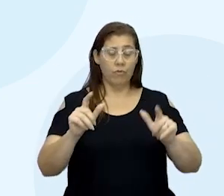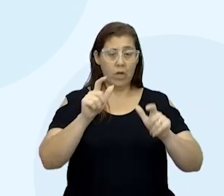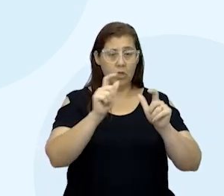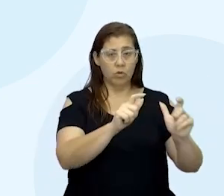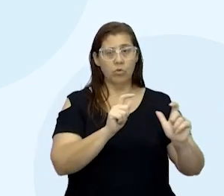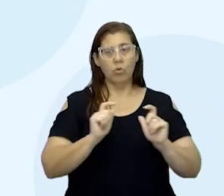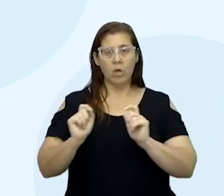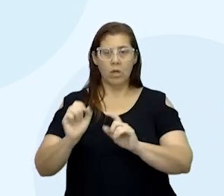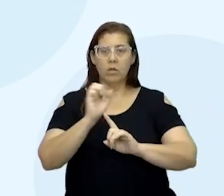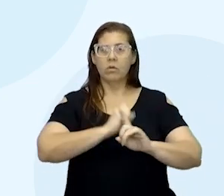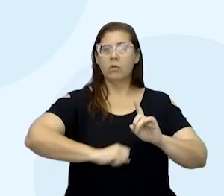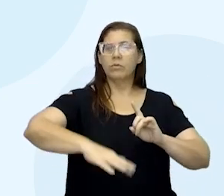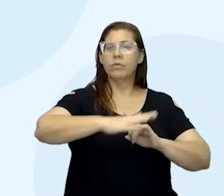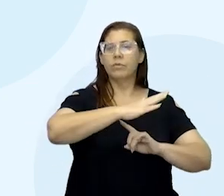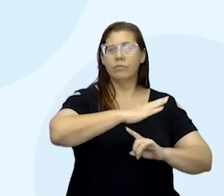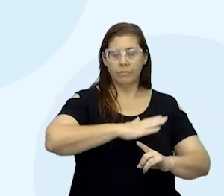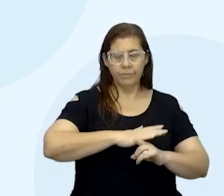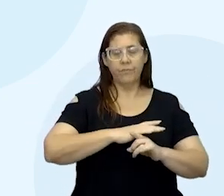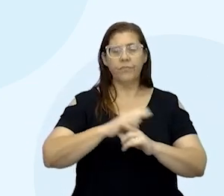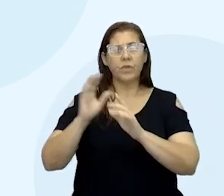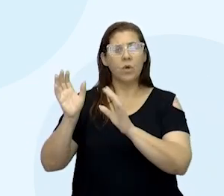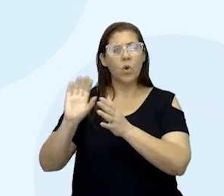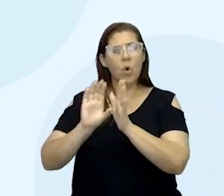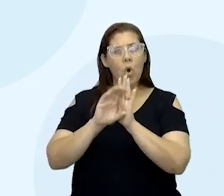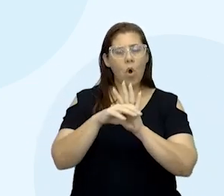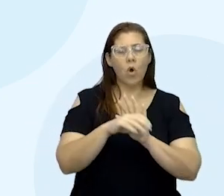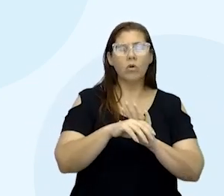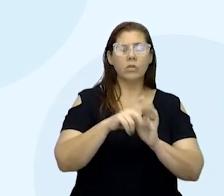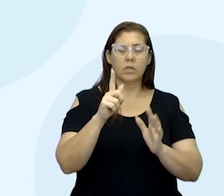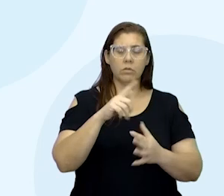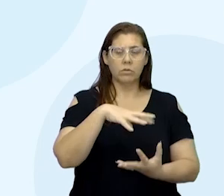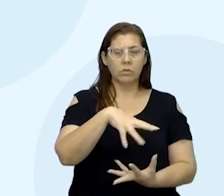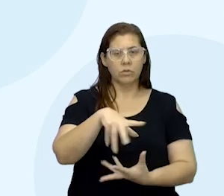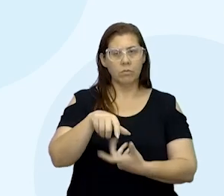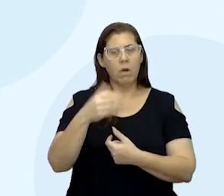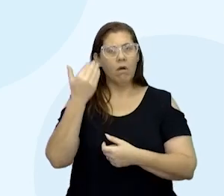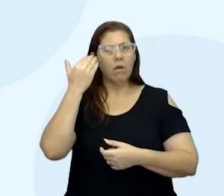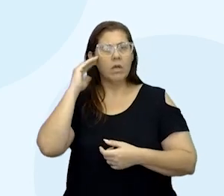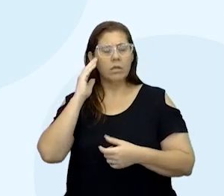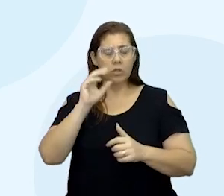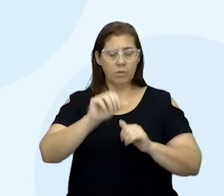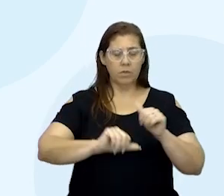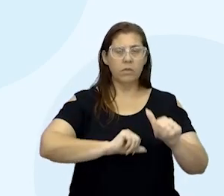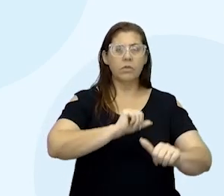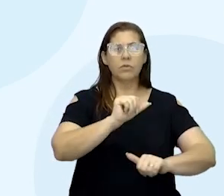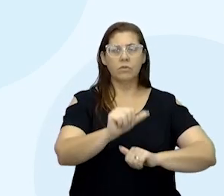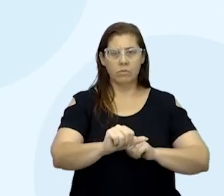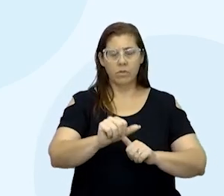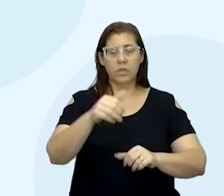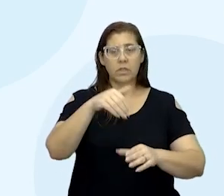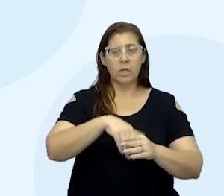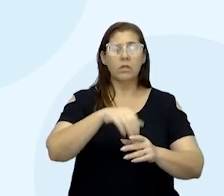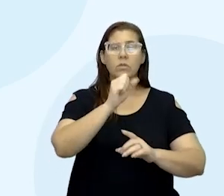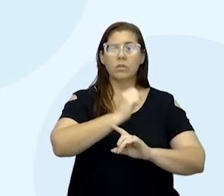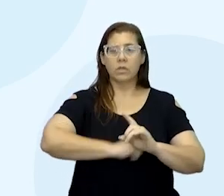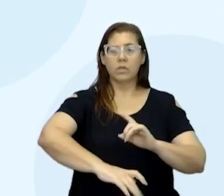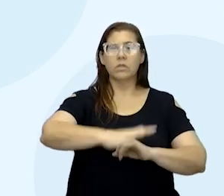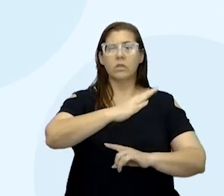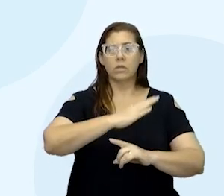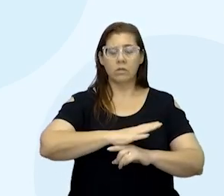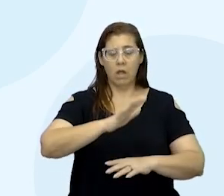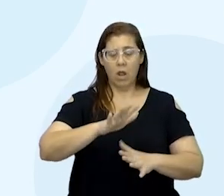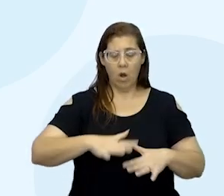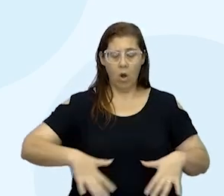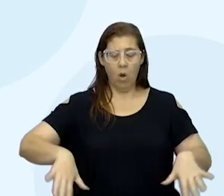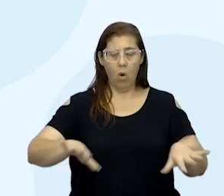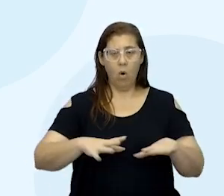as contribuições dos conceitos geográficos para a compreensão das transformações na sociedade, no